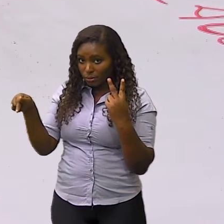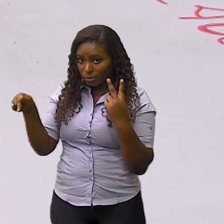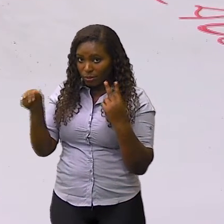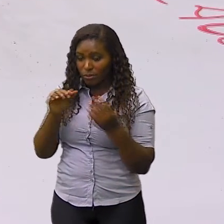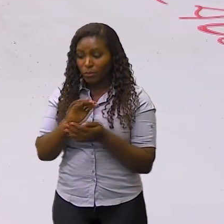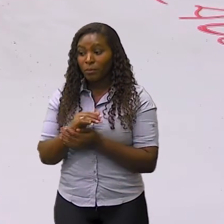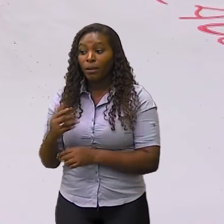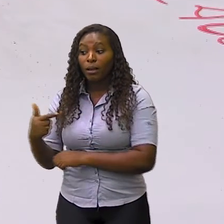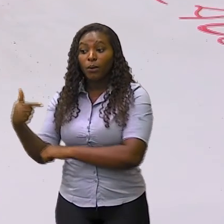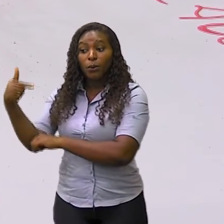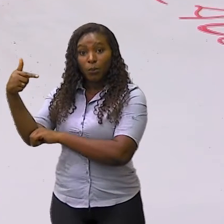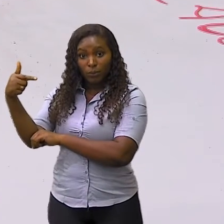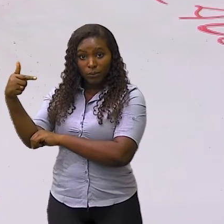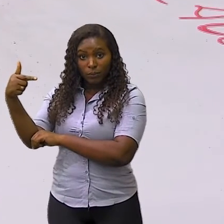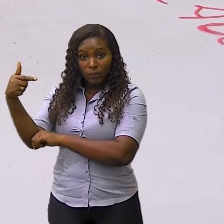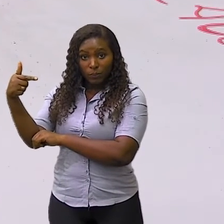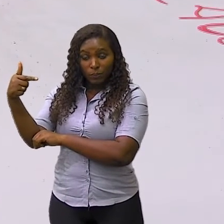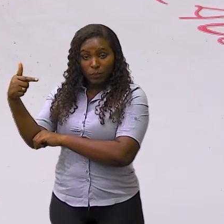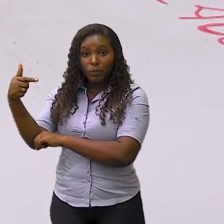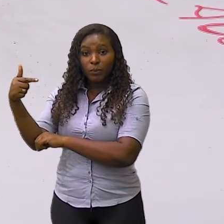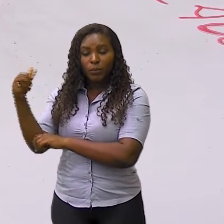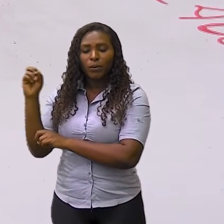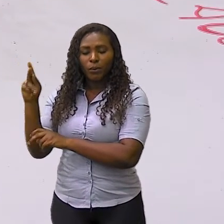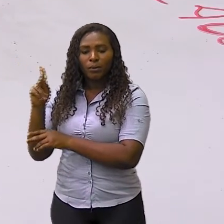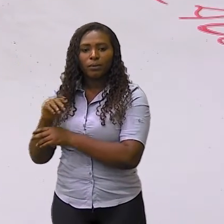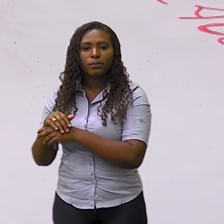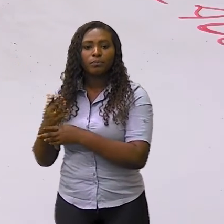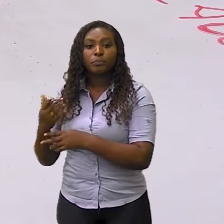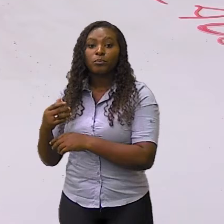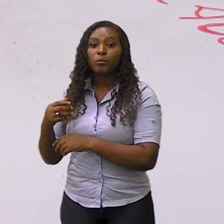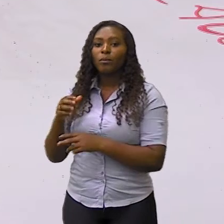4. Vamos ver?